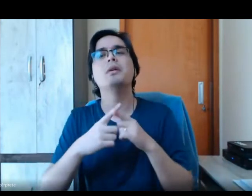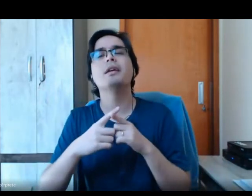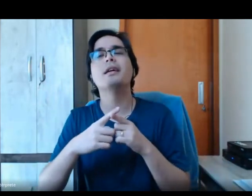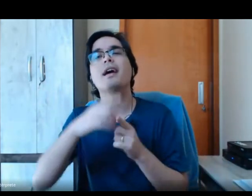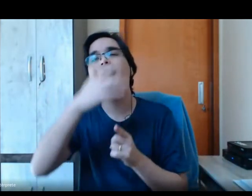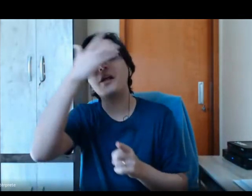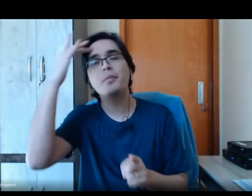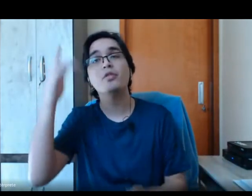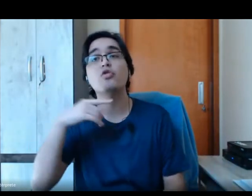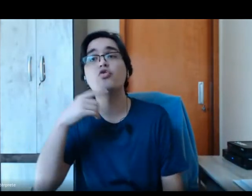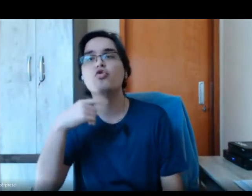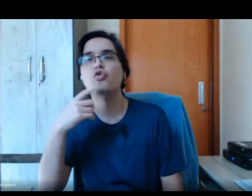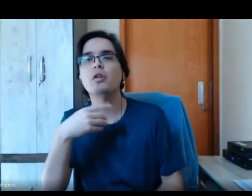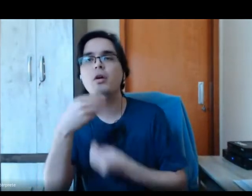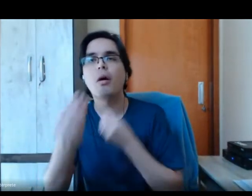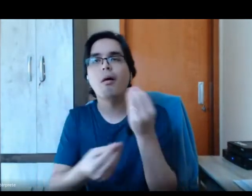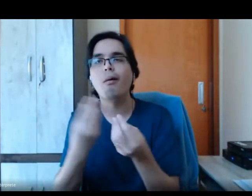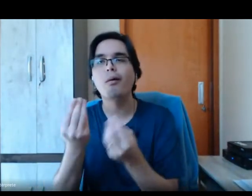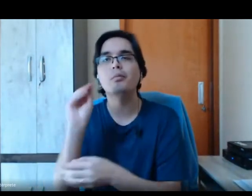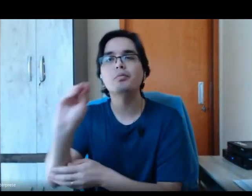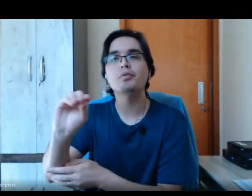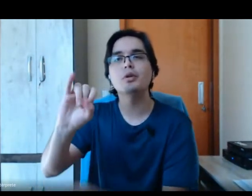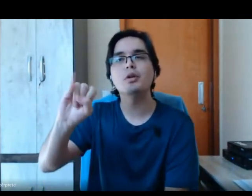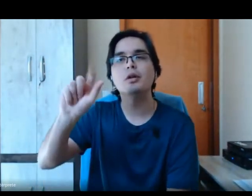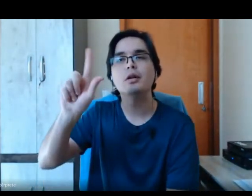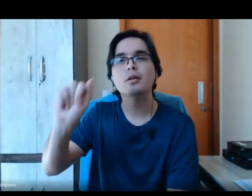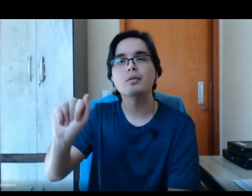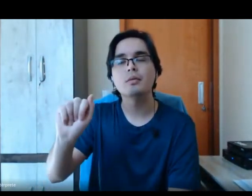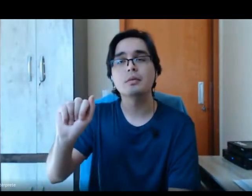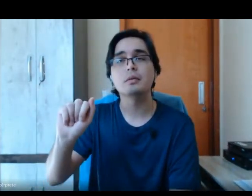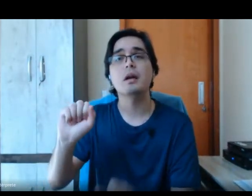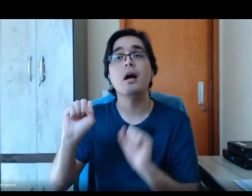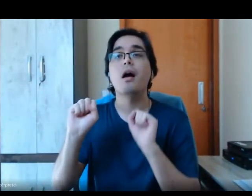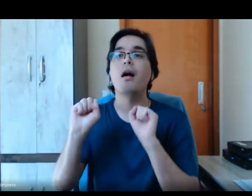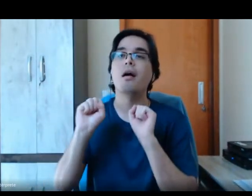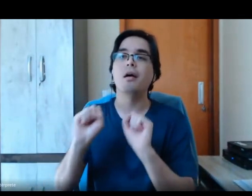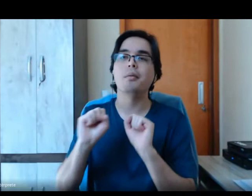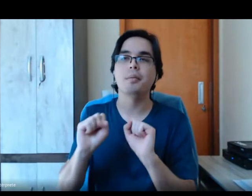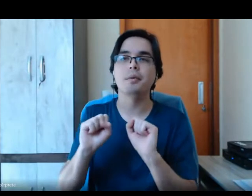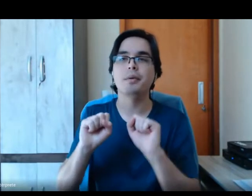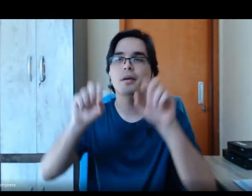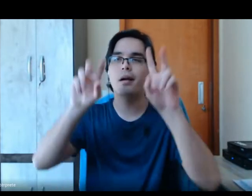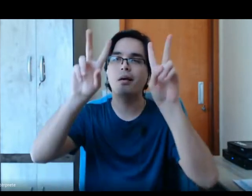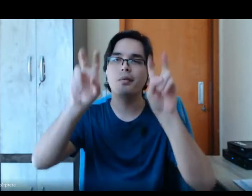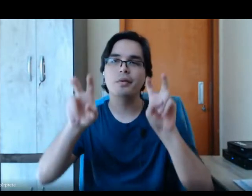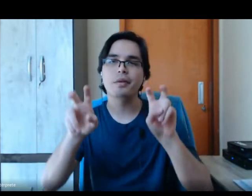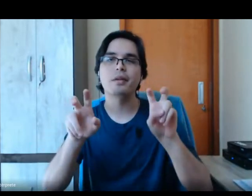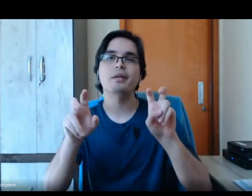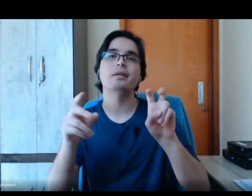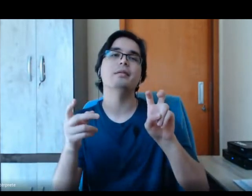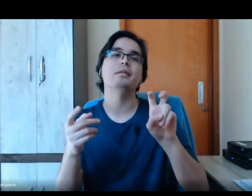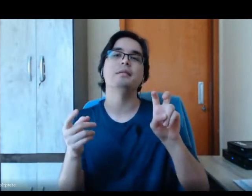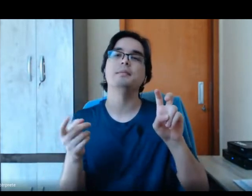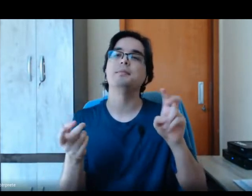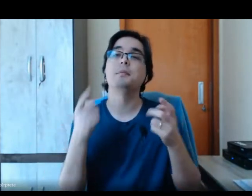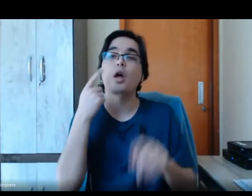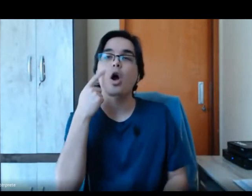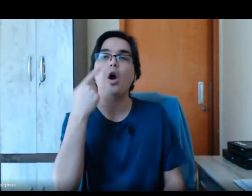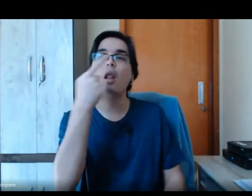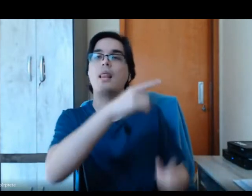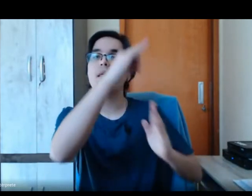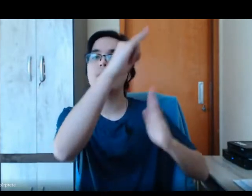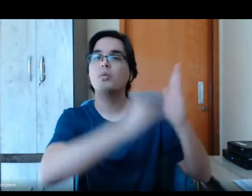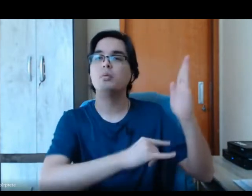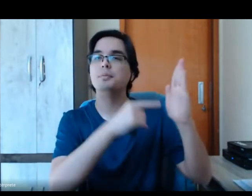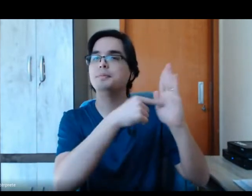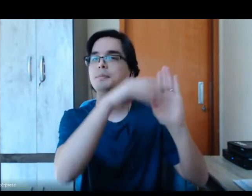Bom dia. Eu queria parabenizar pela iniciativa de vocês e a minha pergunta vai ao encontro do que a professora Maria Angélica acabou de colocar, com